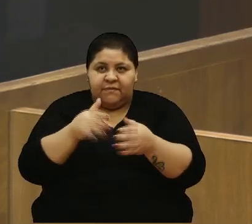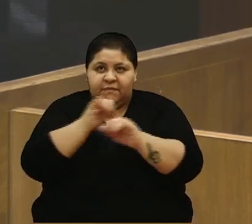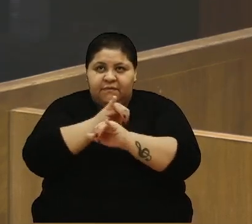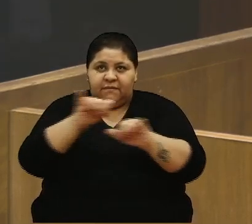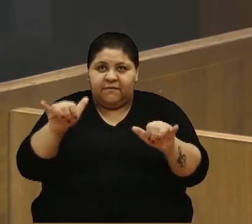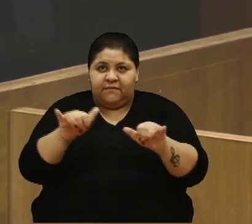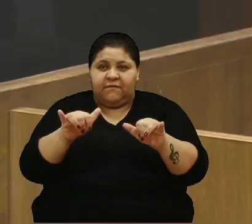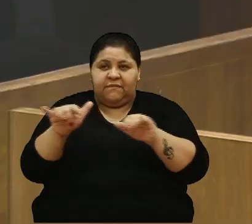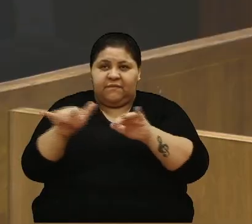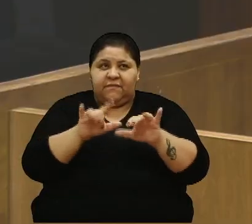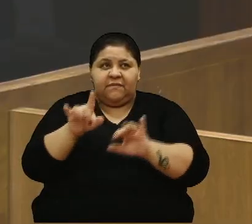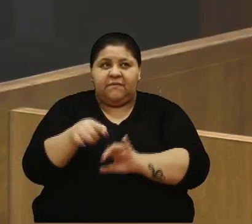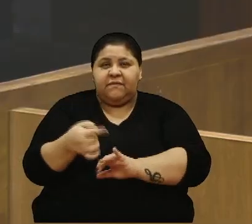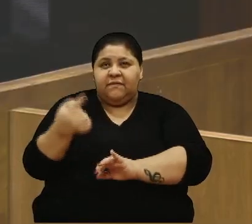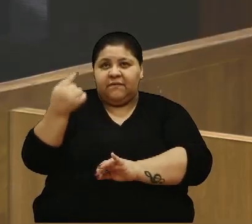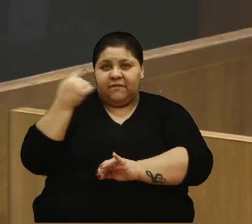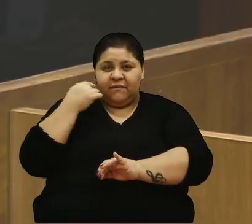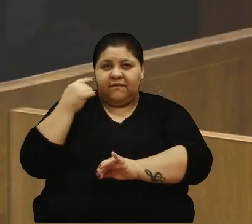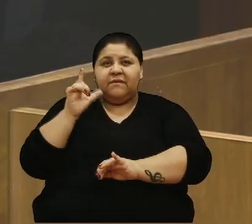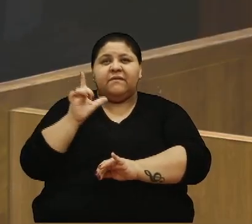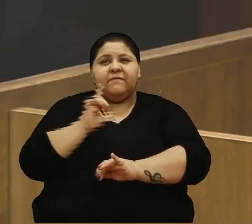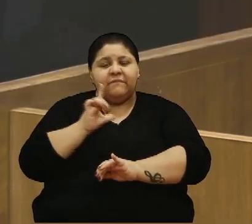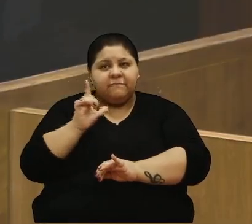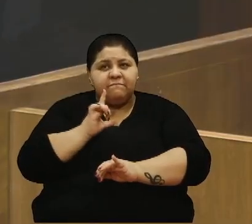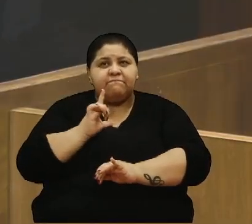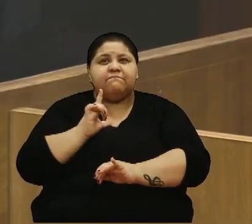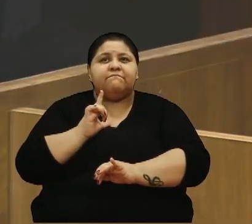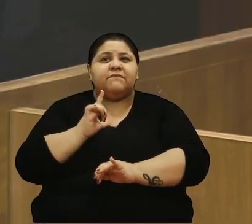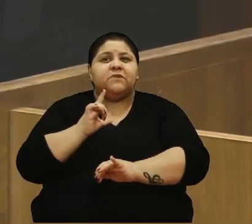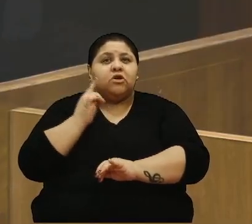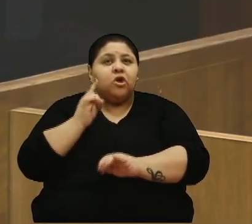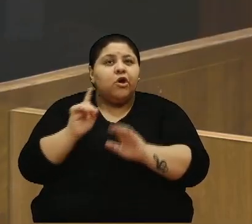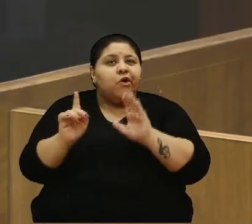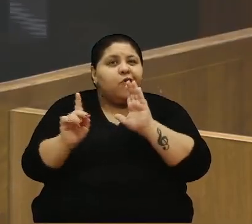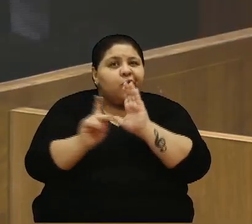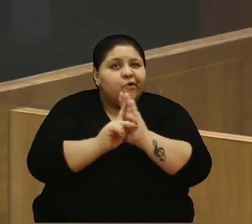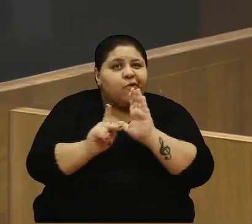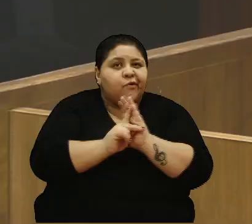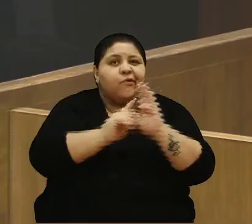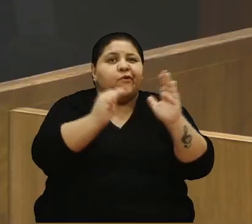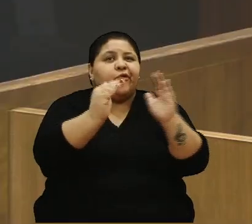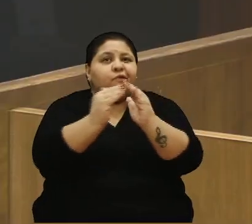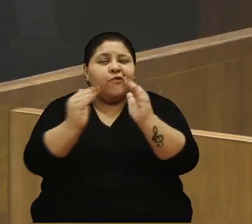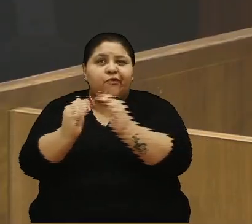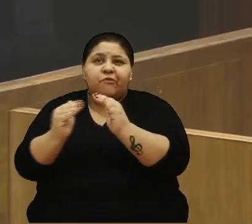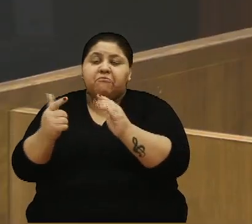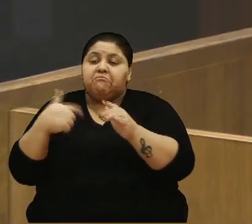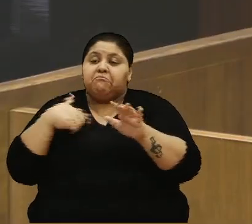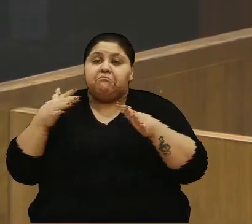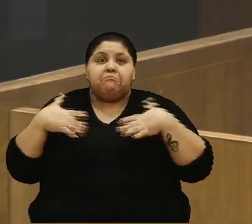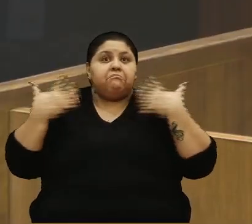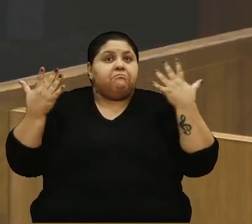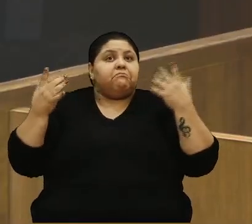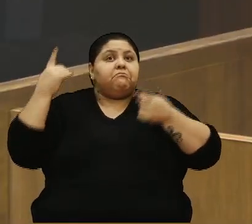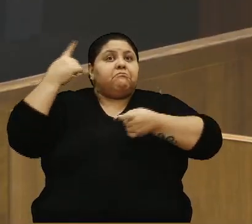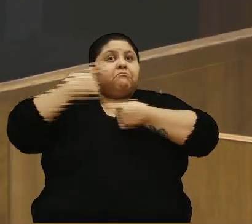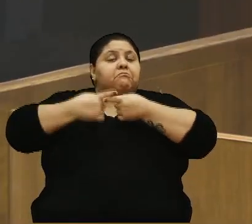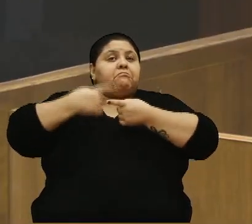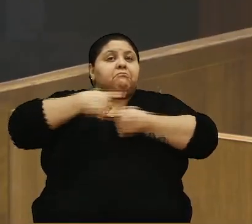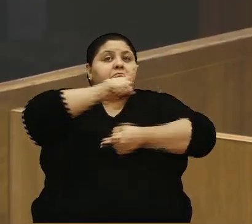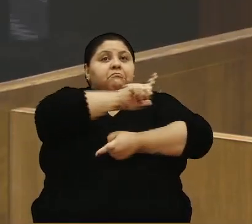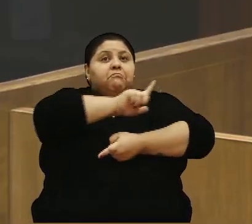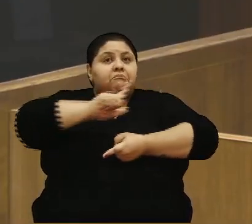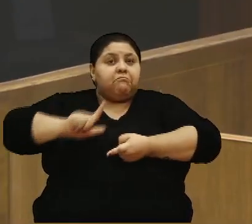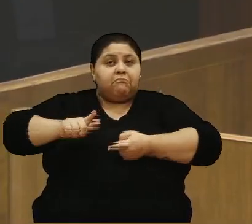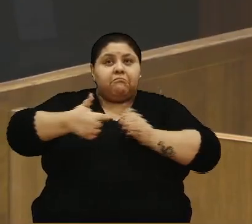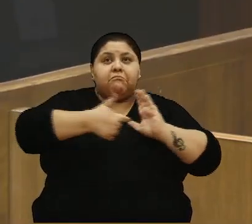semana passada que tem um projeto da habitação que me impressionou, porque o governo